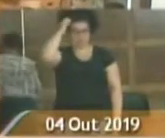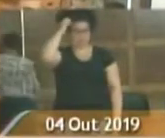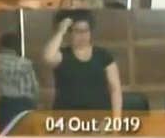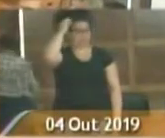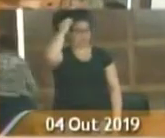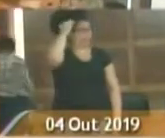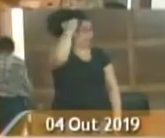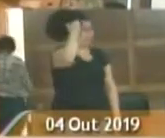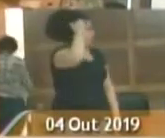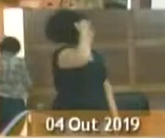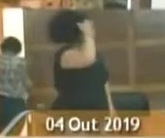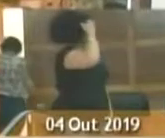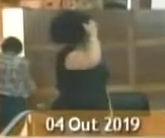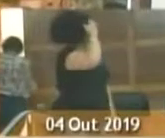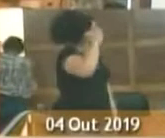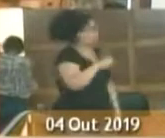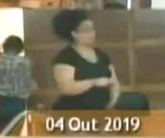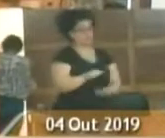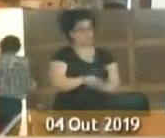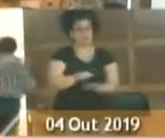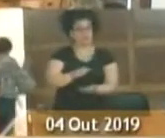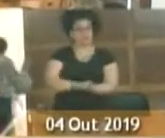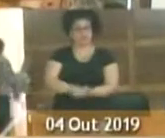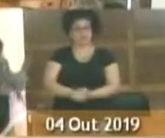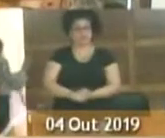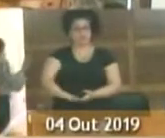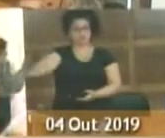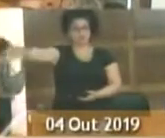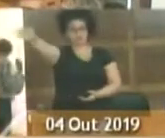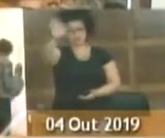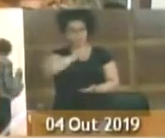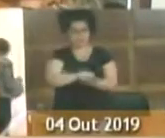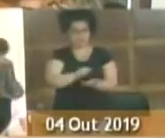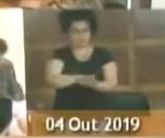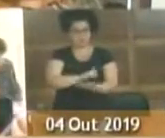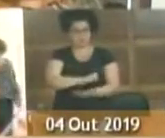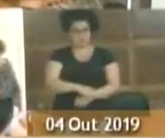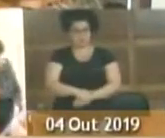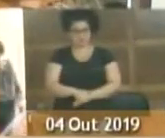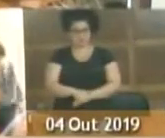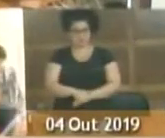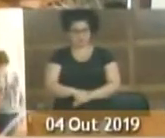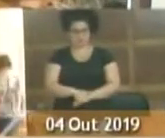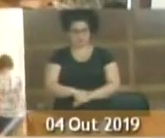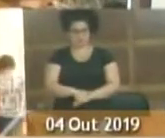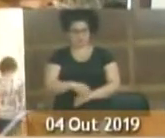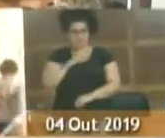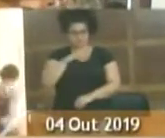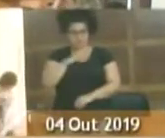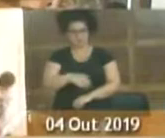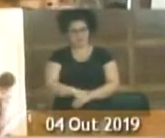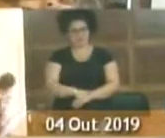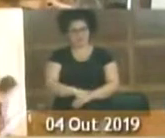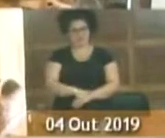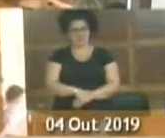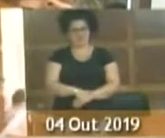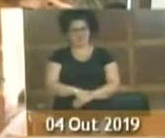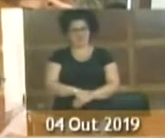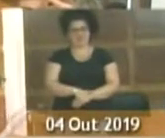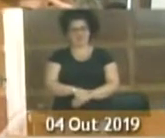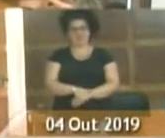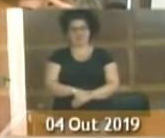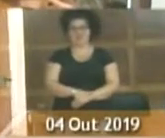meu telefone, meu WhatsApp, tá? Pode anotar. Tem um e-mail. Ah, cadê